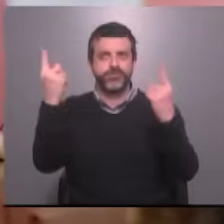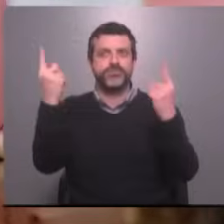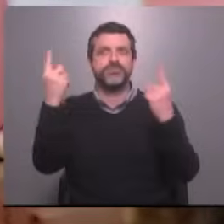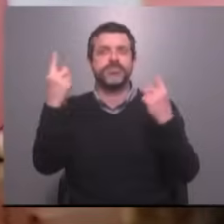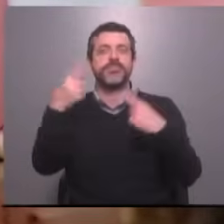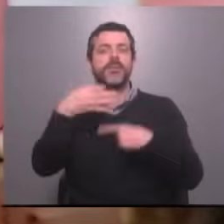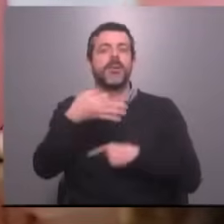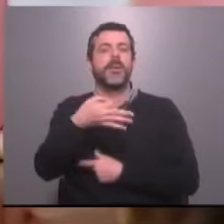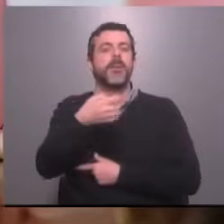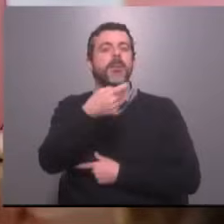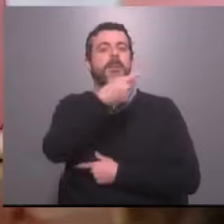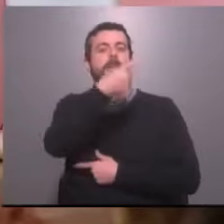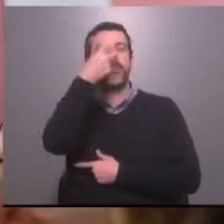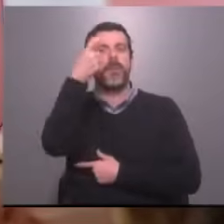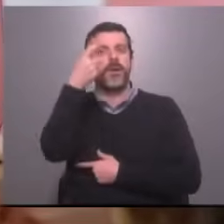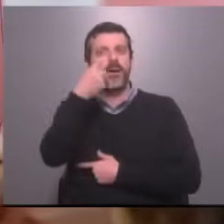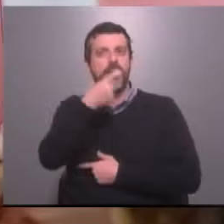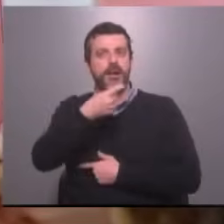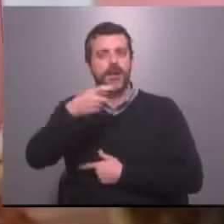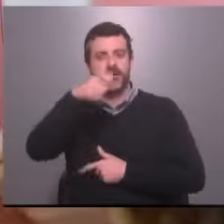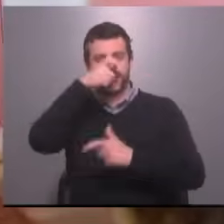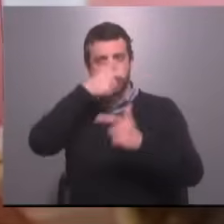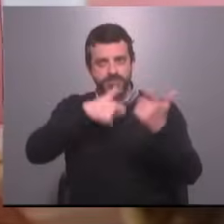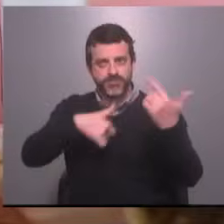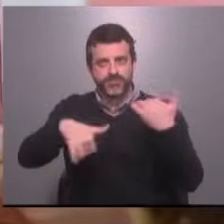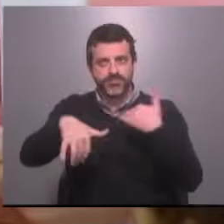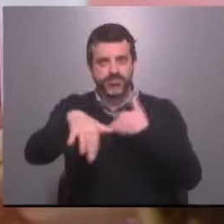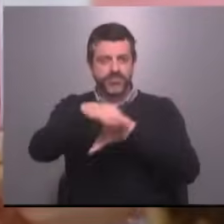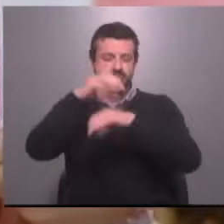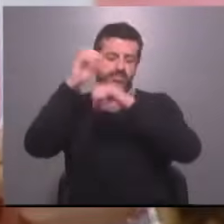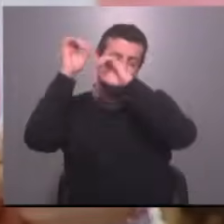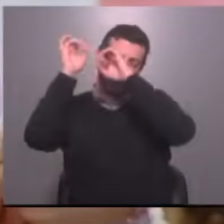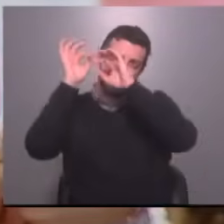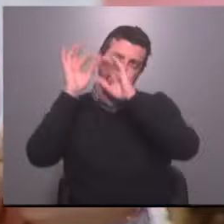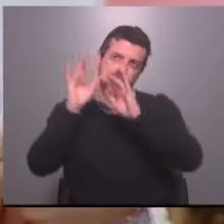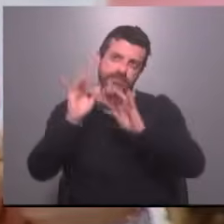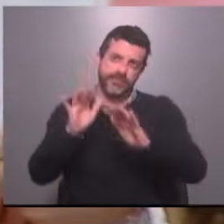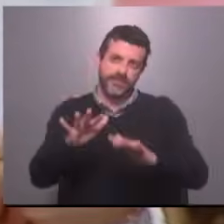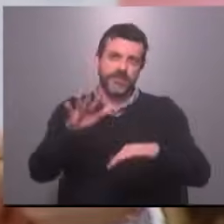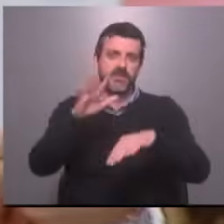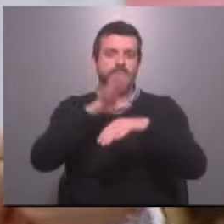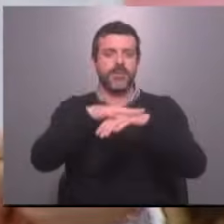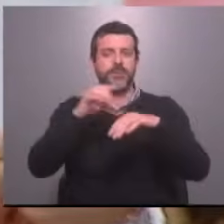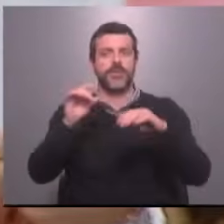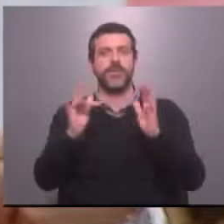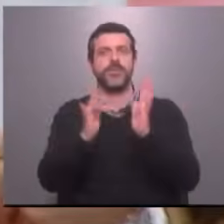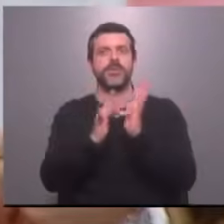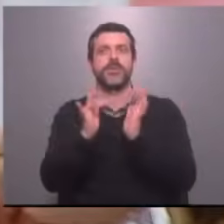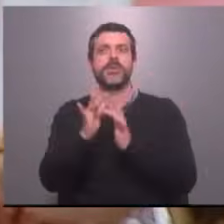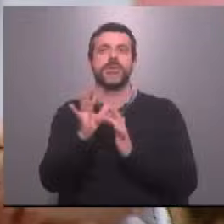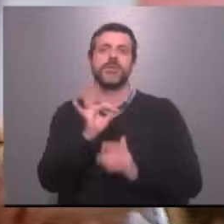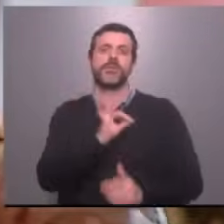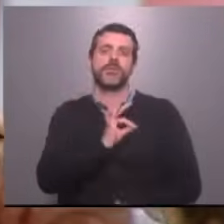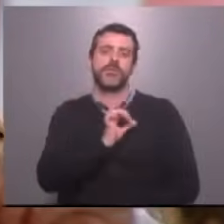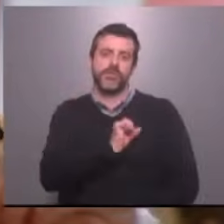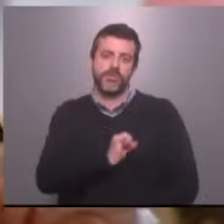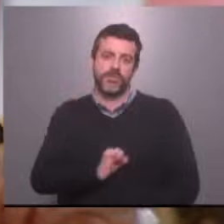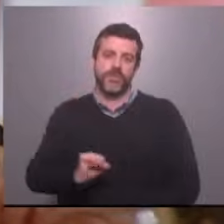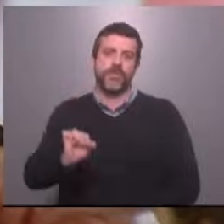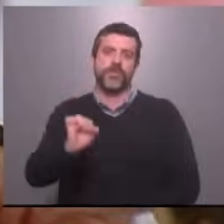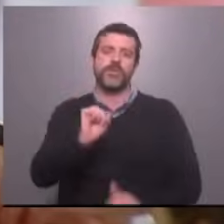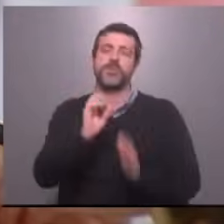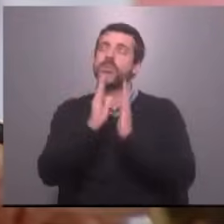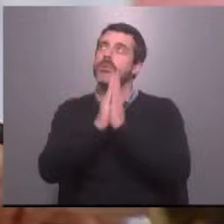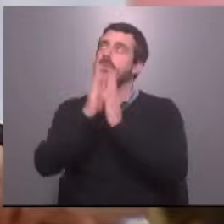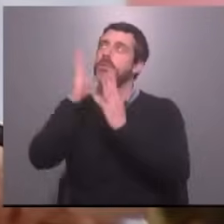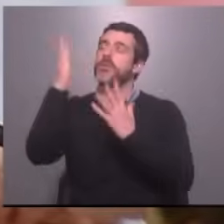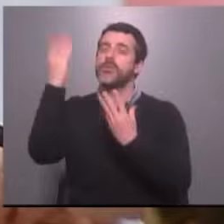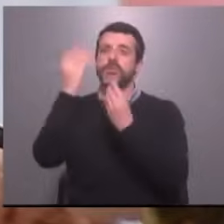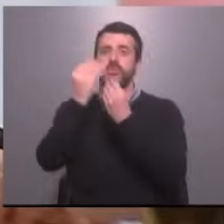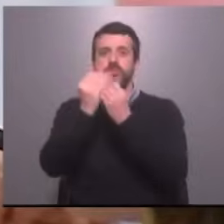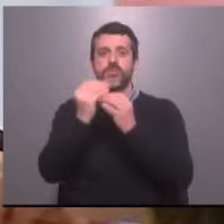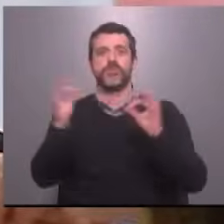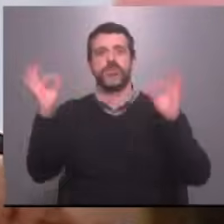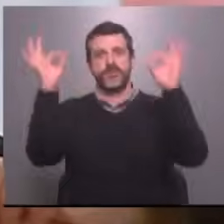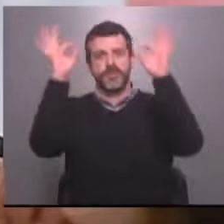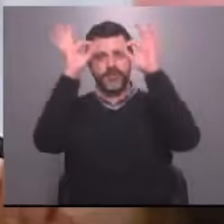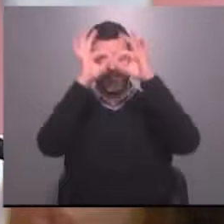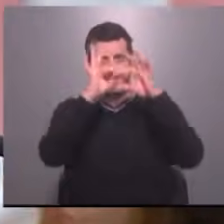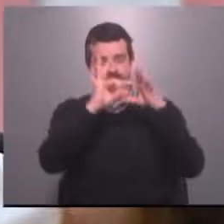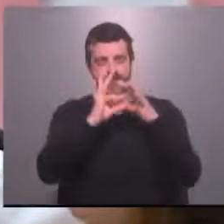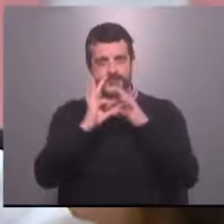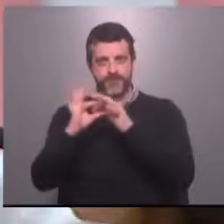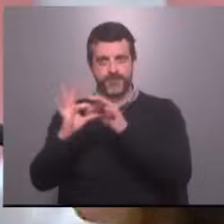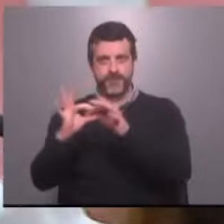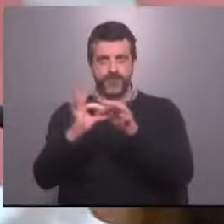Fátima, revelou como a paz para a humanidade. Por Cristo, Senhor nosso, que é